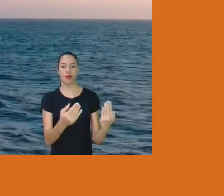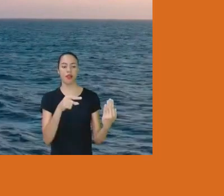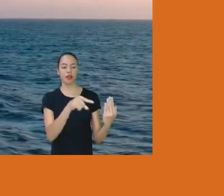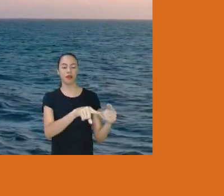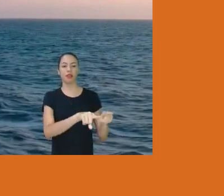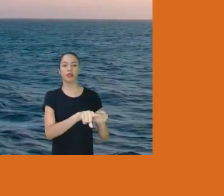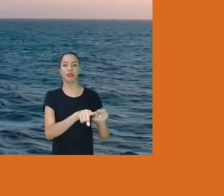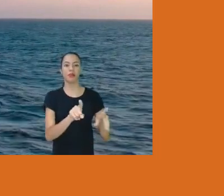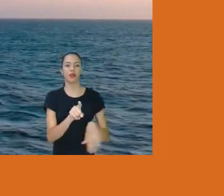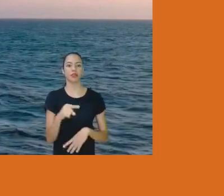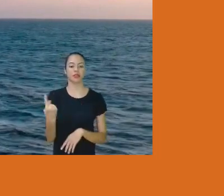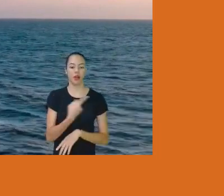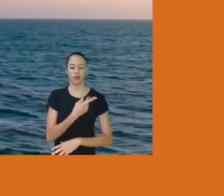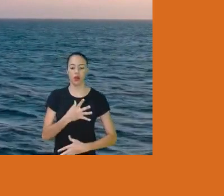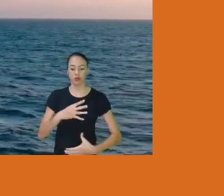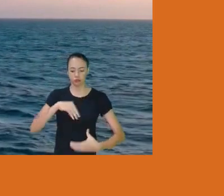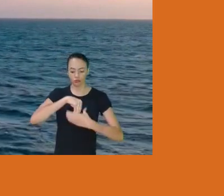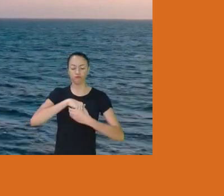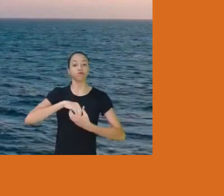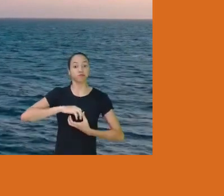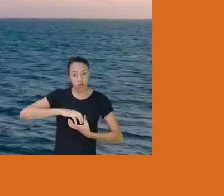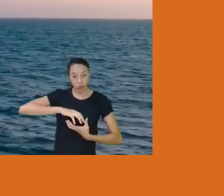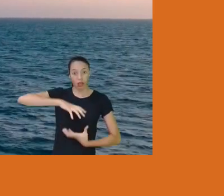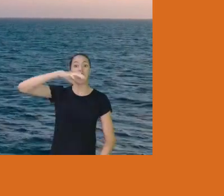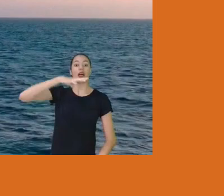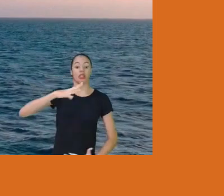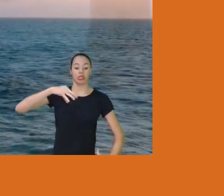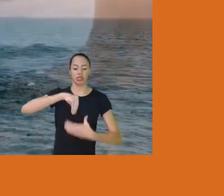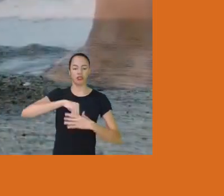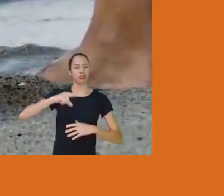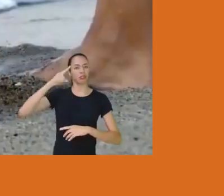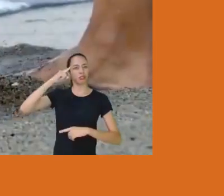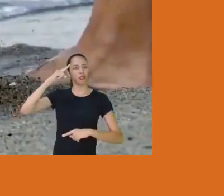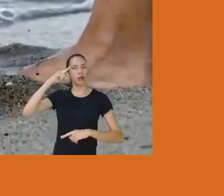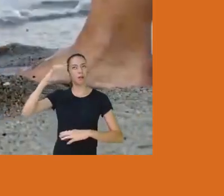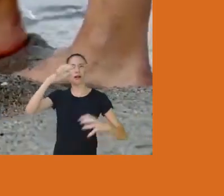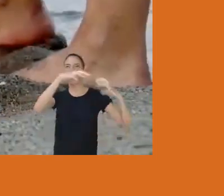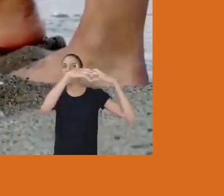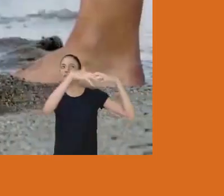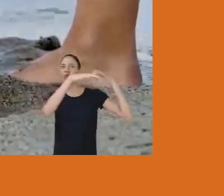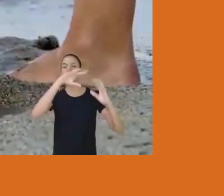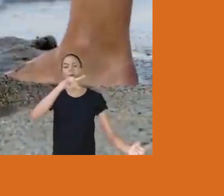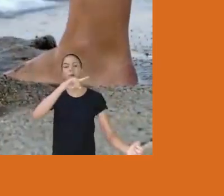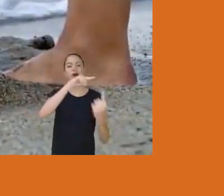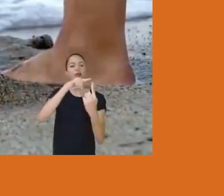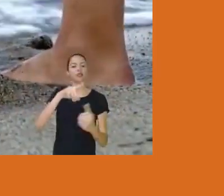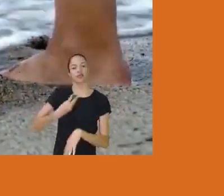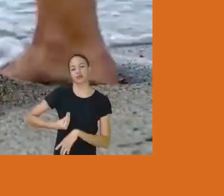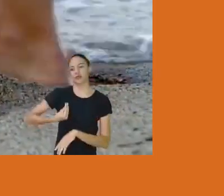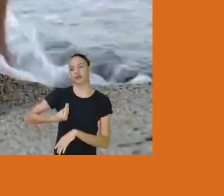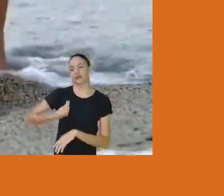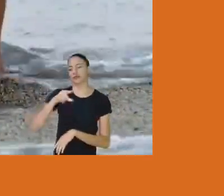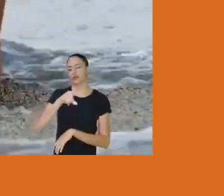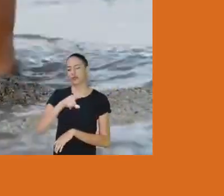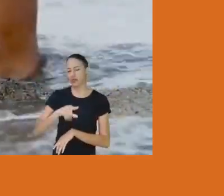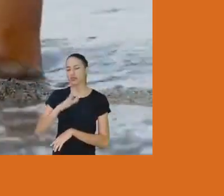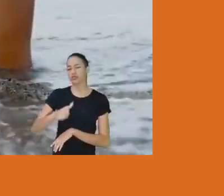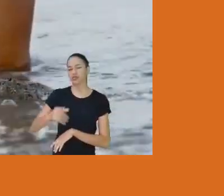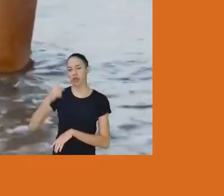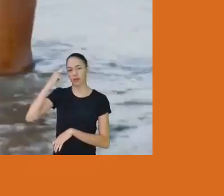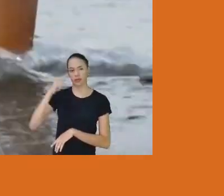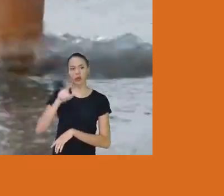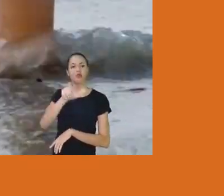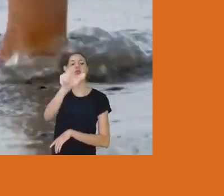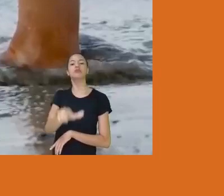que carregamos dentro da gente e nos leva a refletir sobre os objetivos de nossa vida. Você já parou para pensar quem é